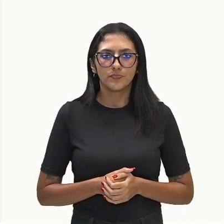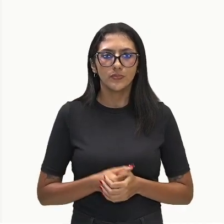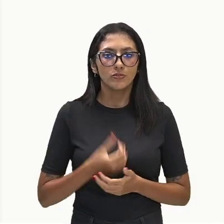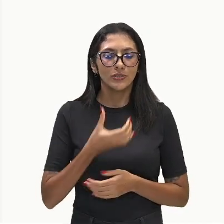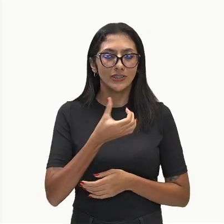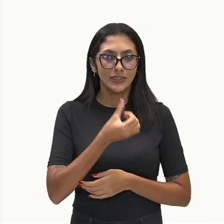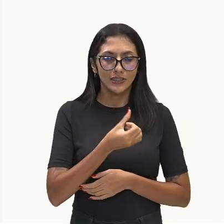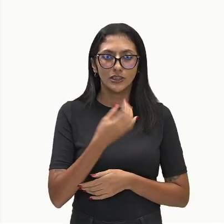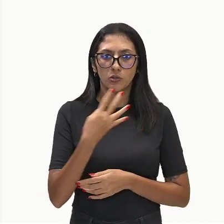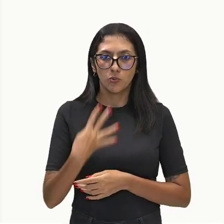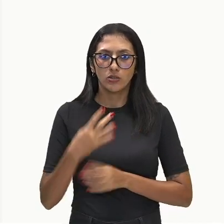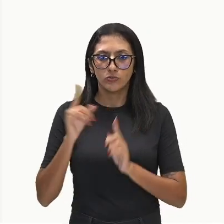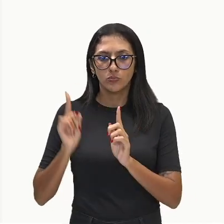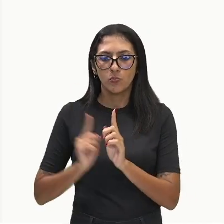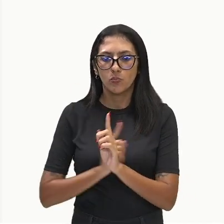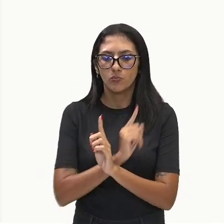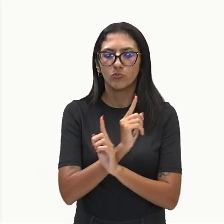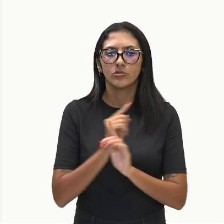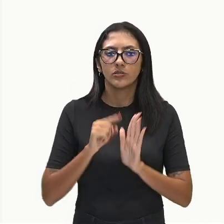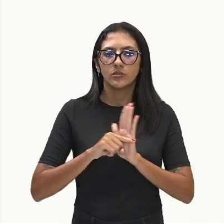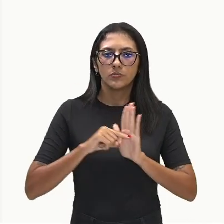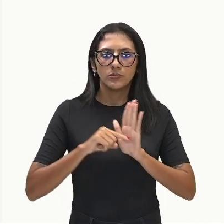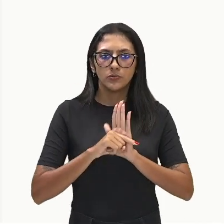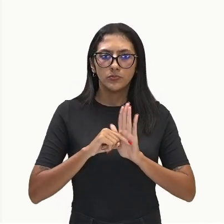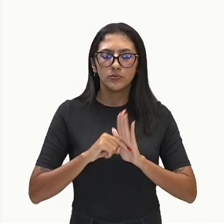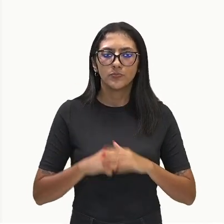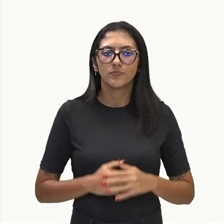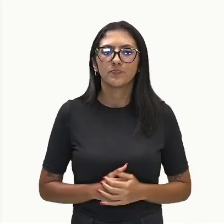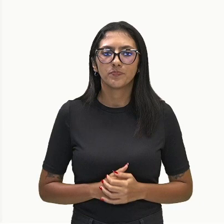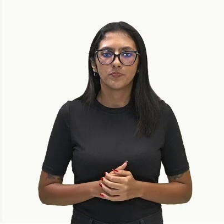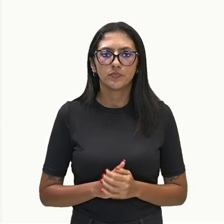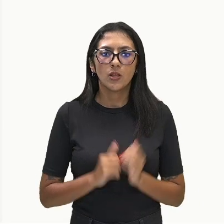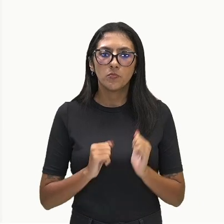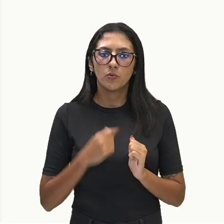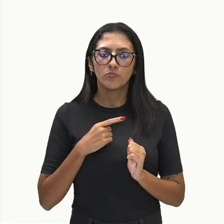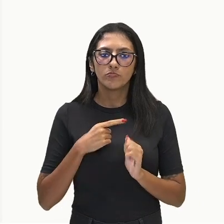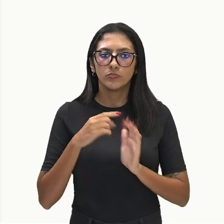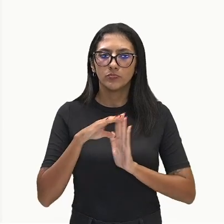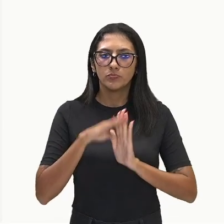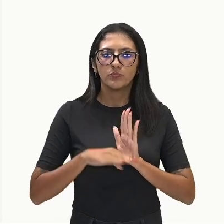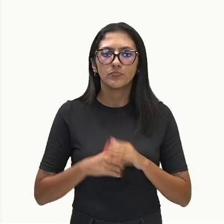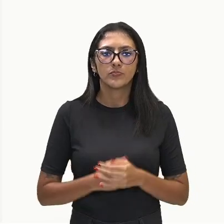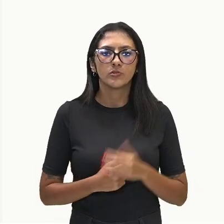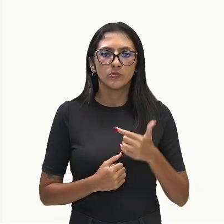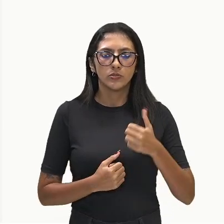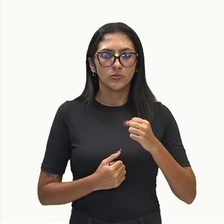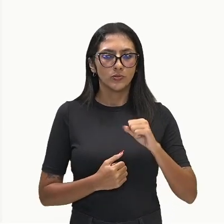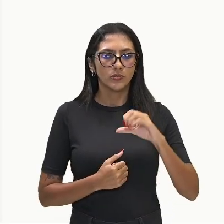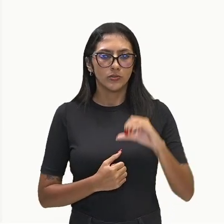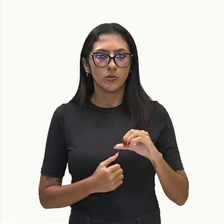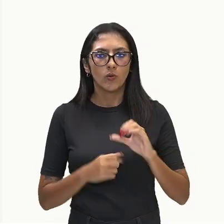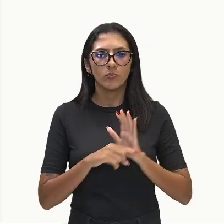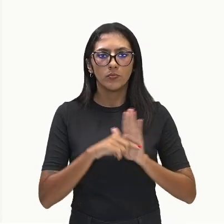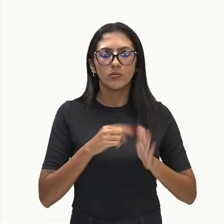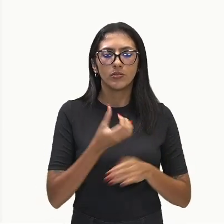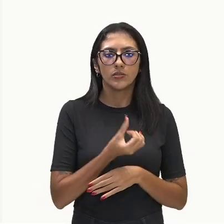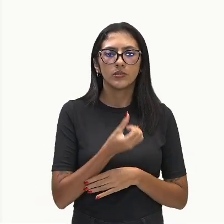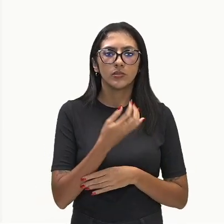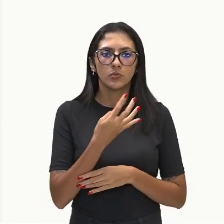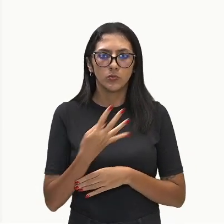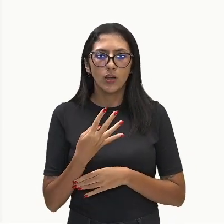passa para cá subtraindo, e aí a gente consegue fazer a diferença entre 289 e 64, que